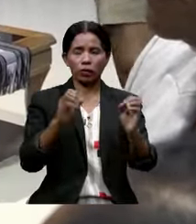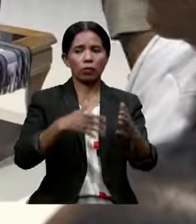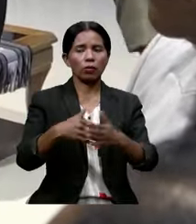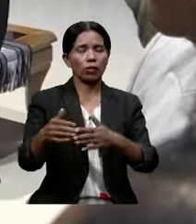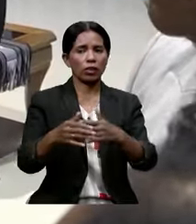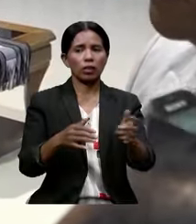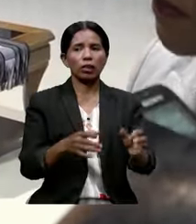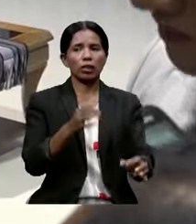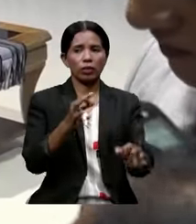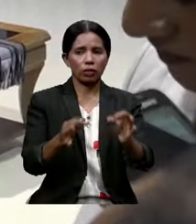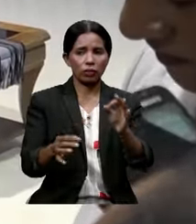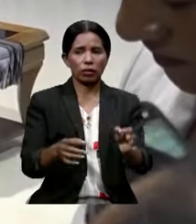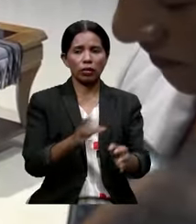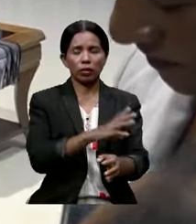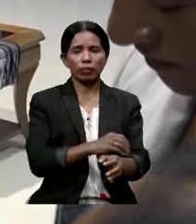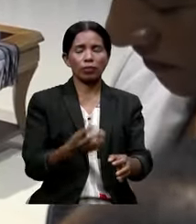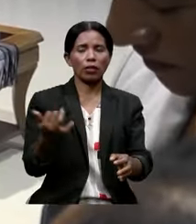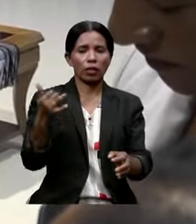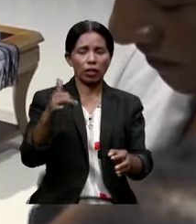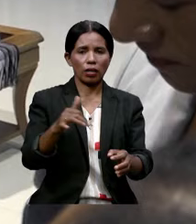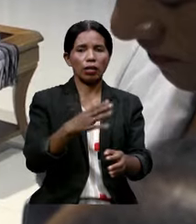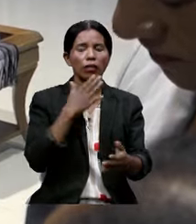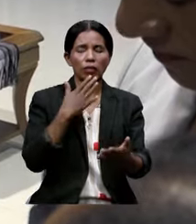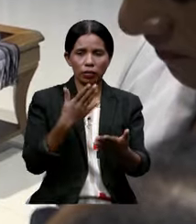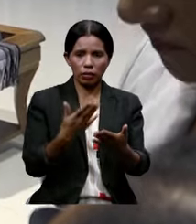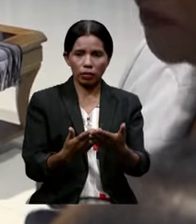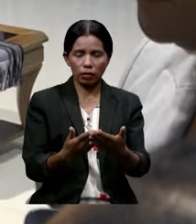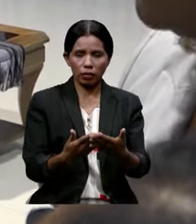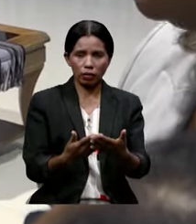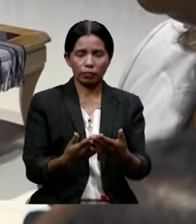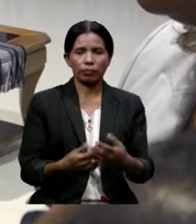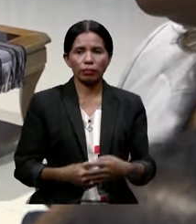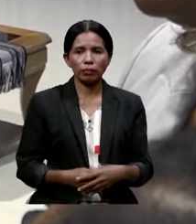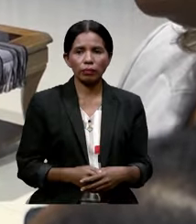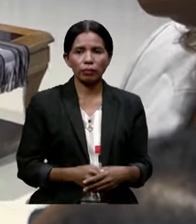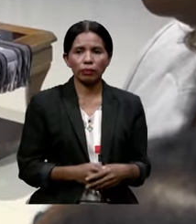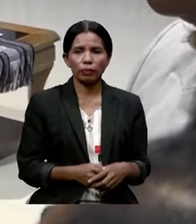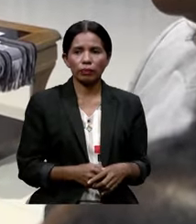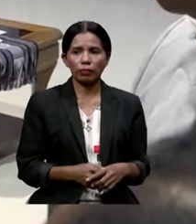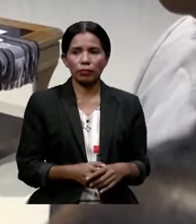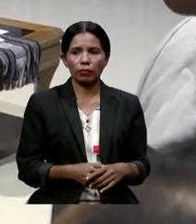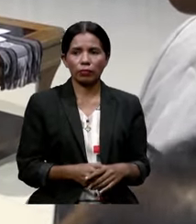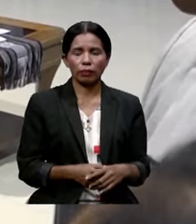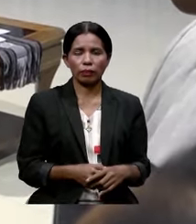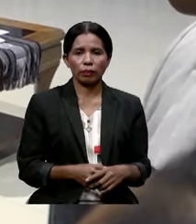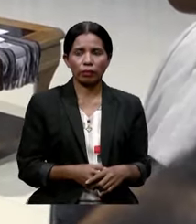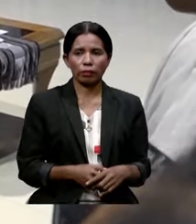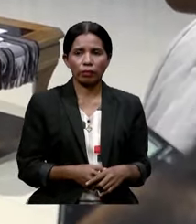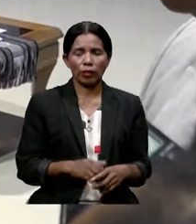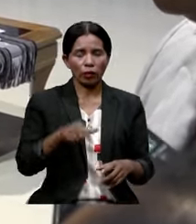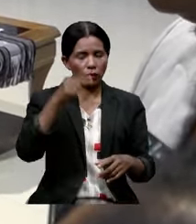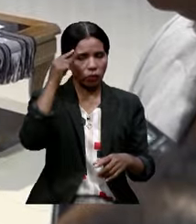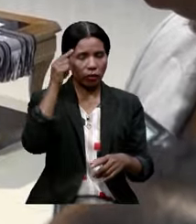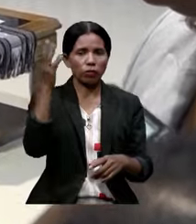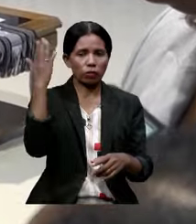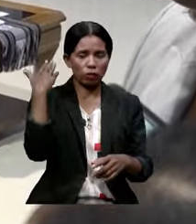essa elegibilidade ia, razão ia para o asilo político. E o governo